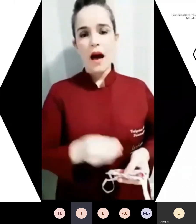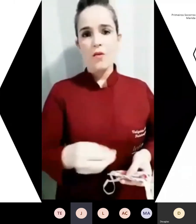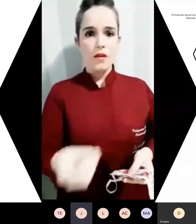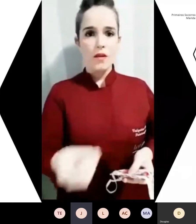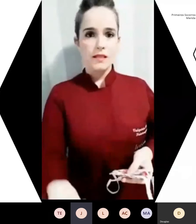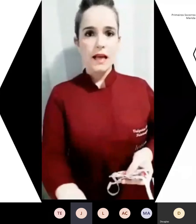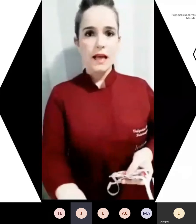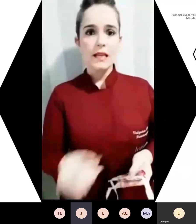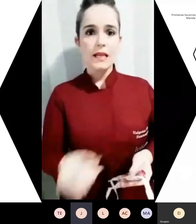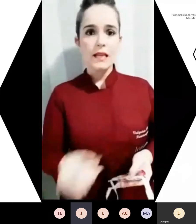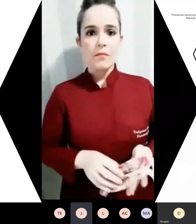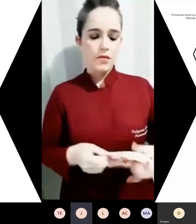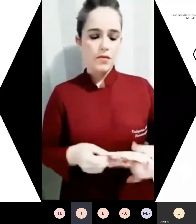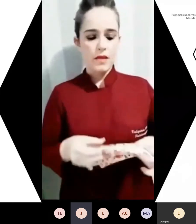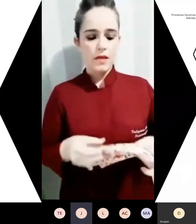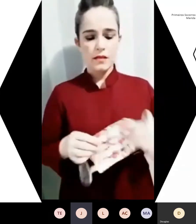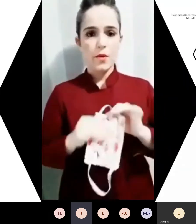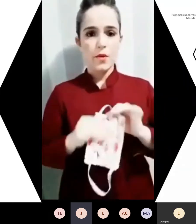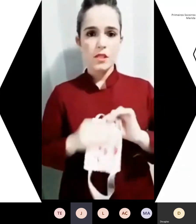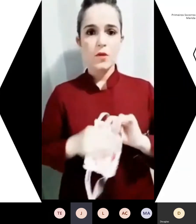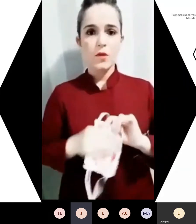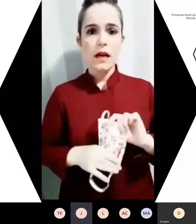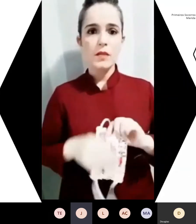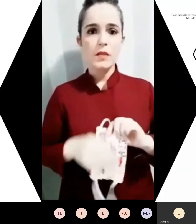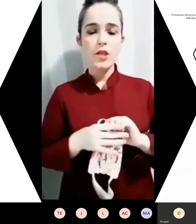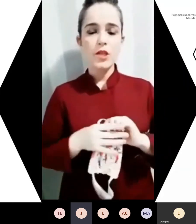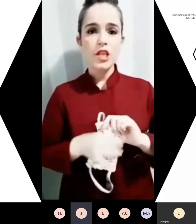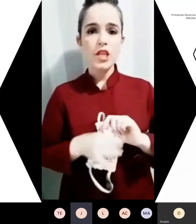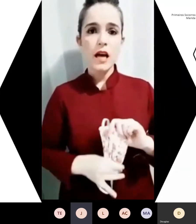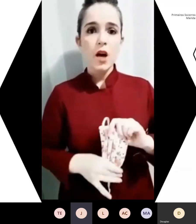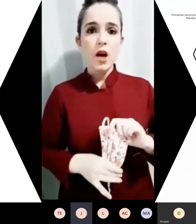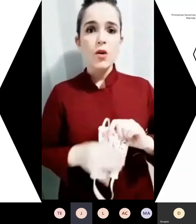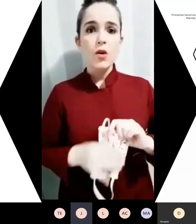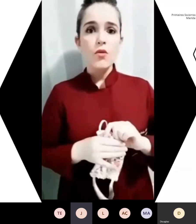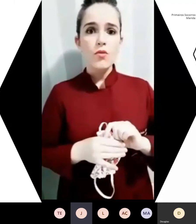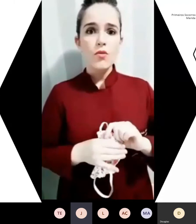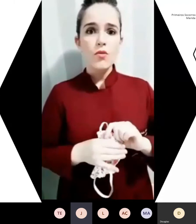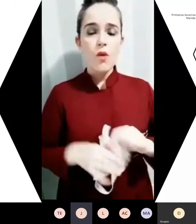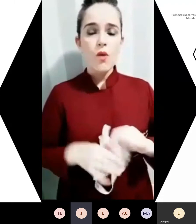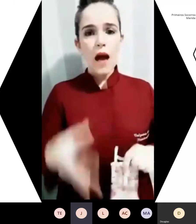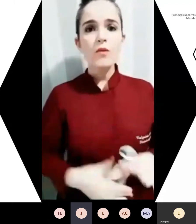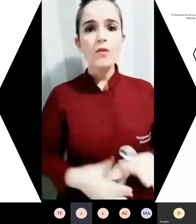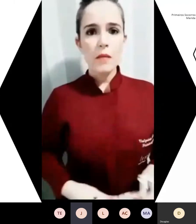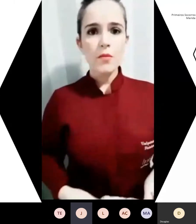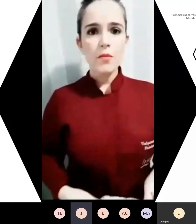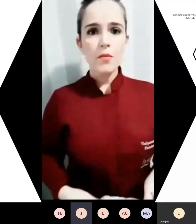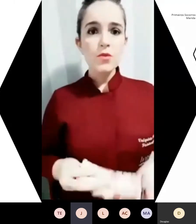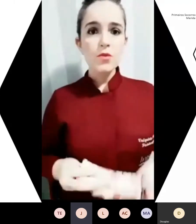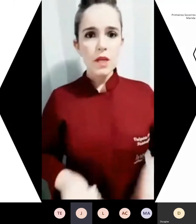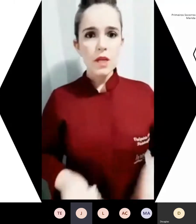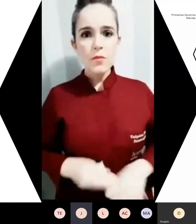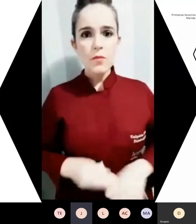cloro, uma água com água sanitária, mas se for dessas que pode desbotar, você pode deixar com água e com